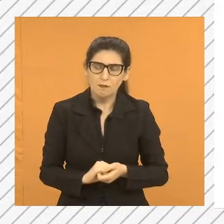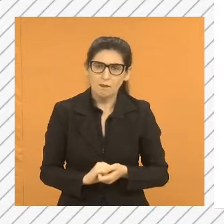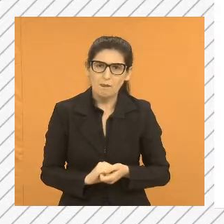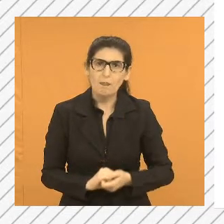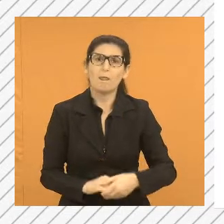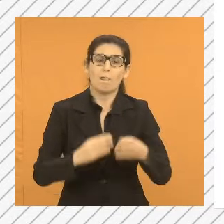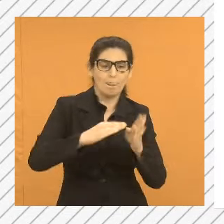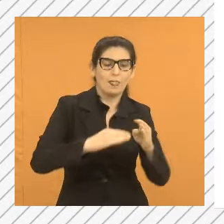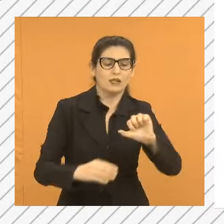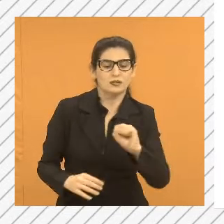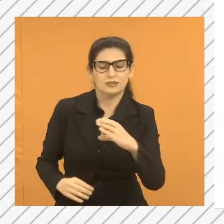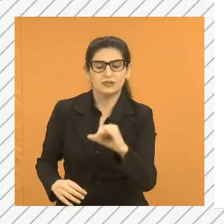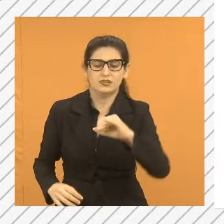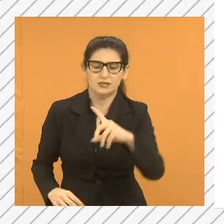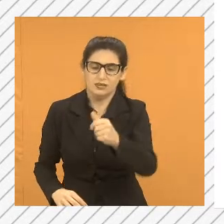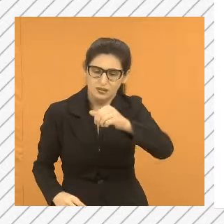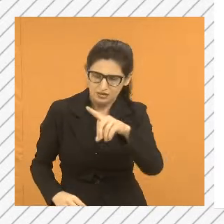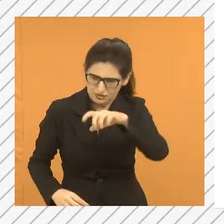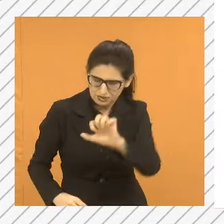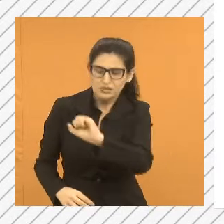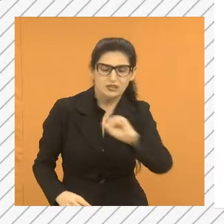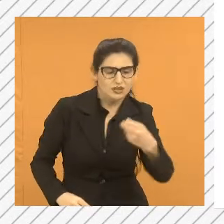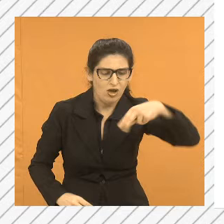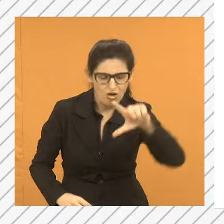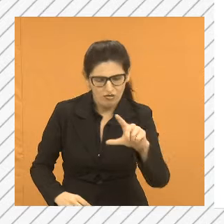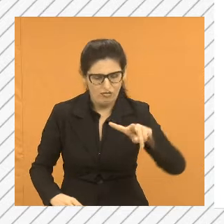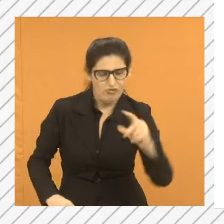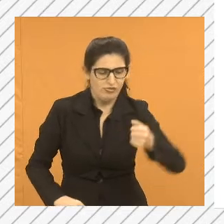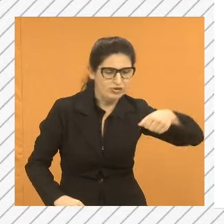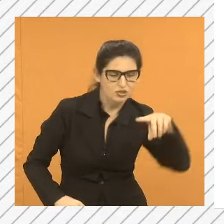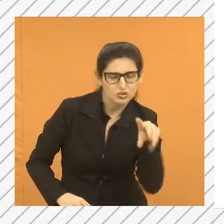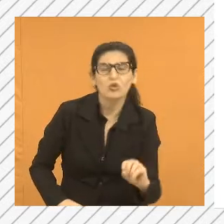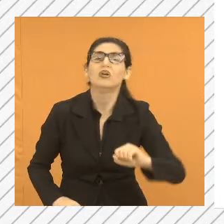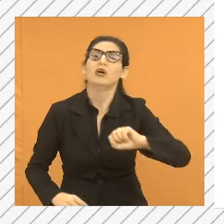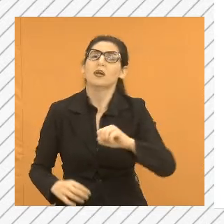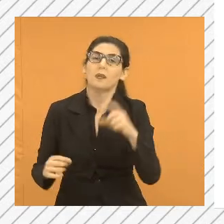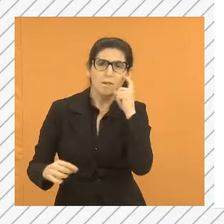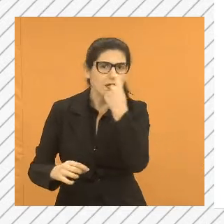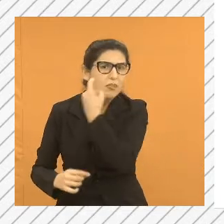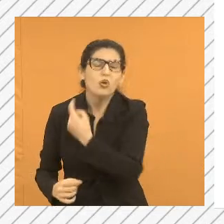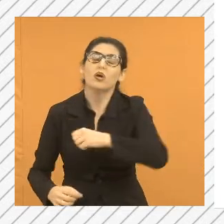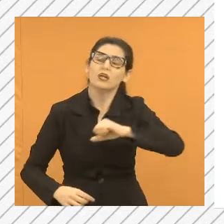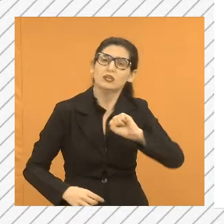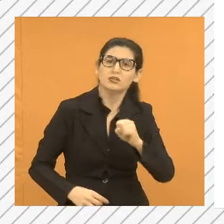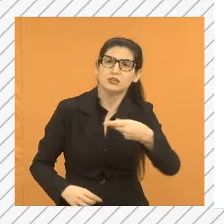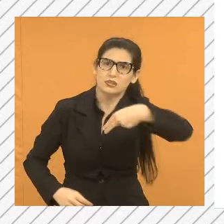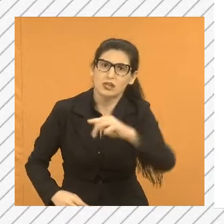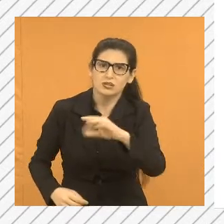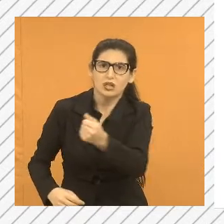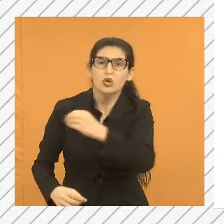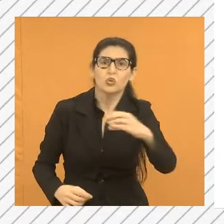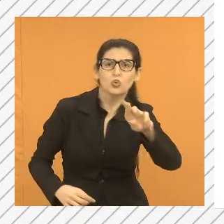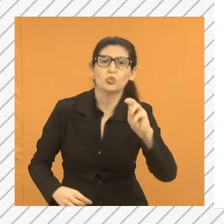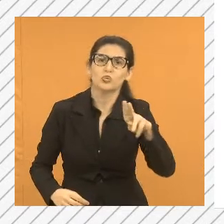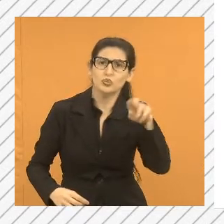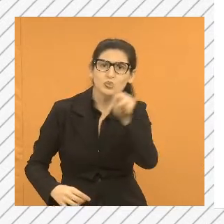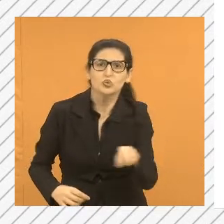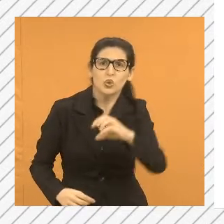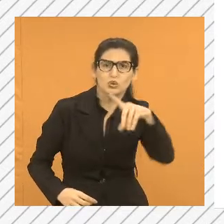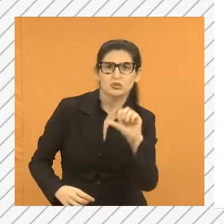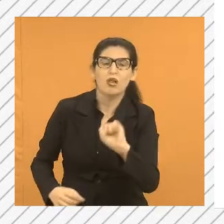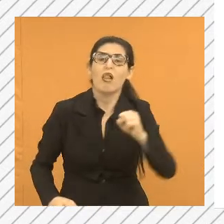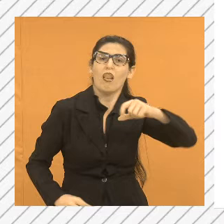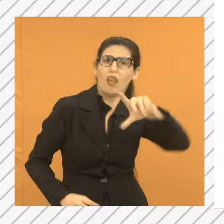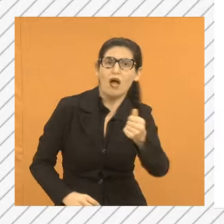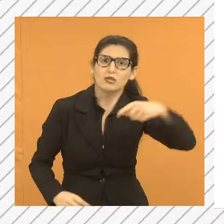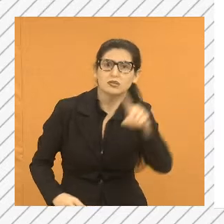cidade de Salvador, da Santa Cruz dos Lázaros e no Jardim Parque Meia Lua, Jacareí, no Parque Meia Lua,